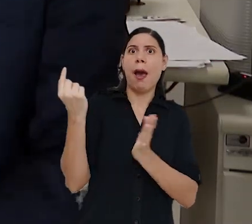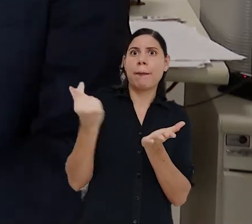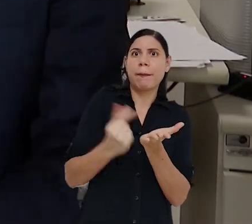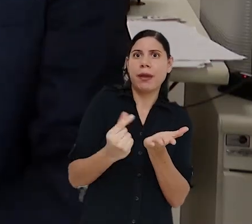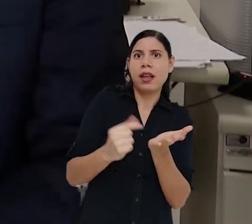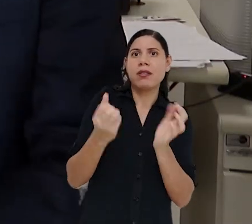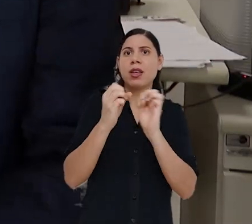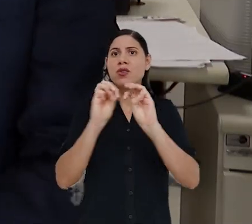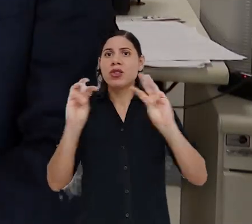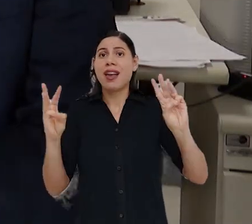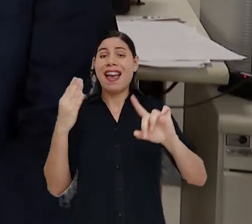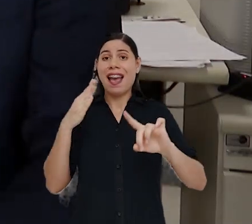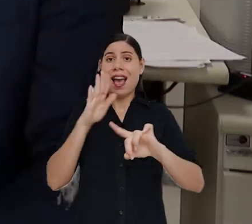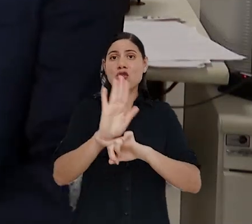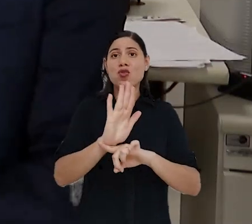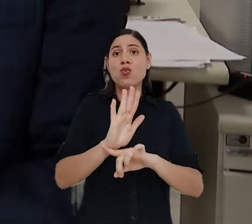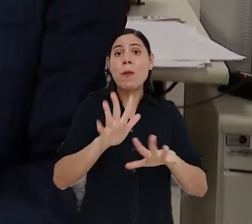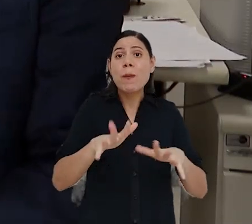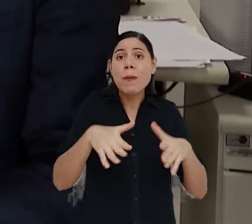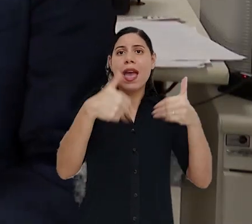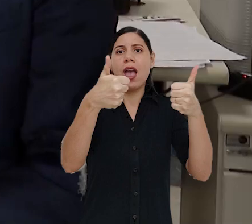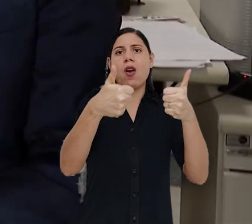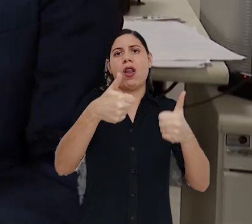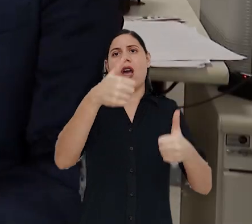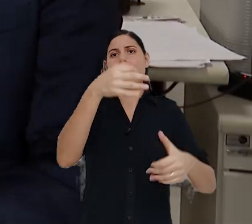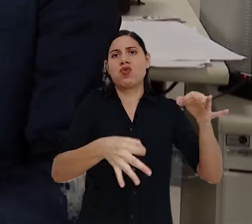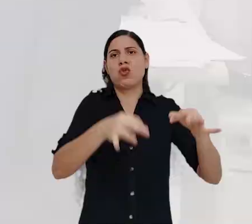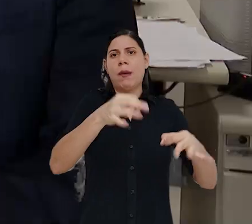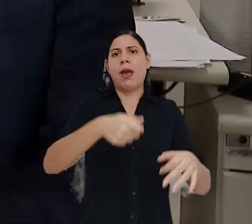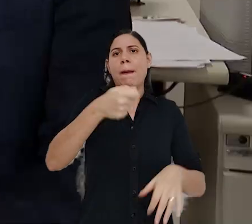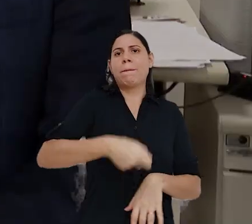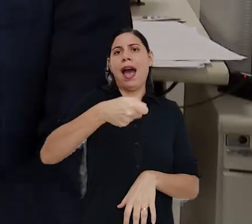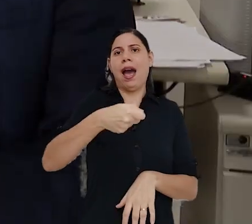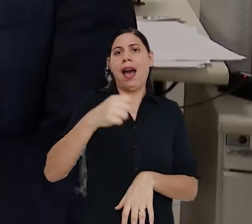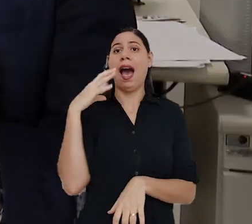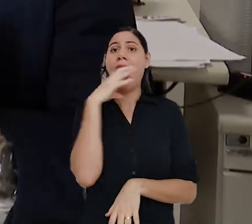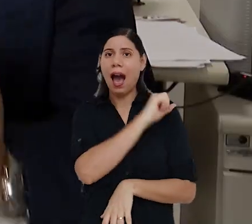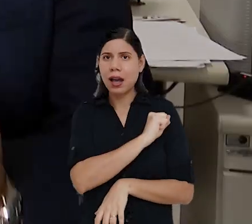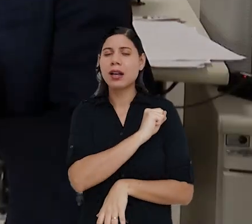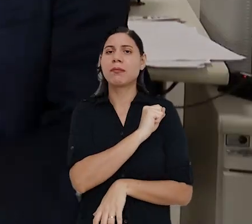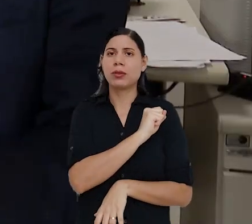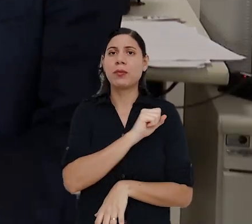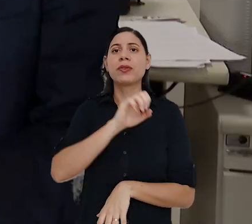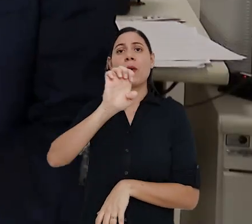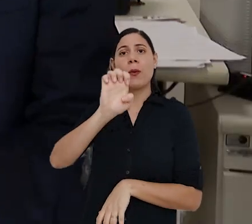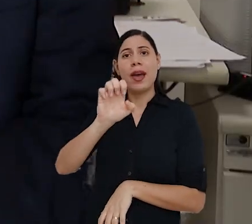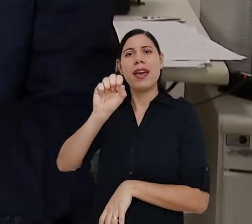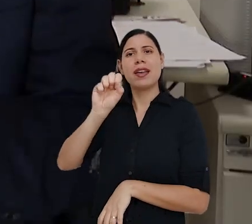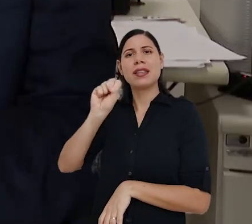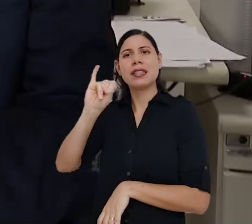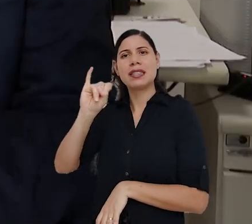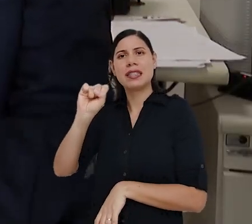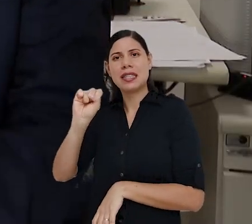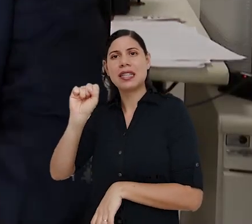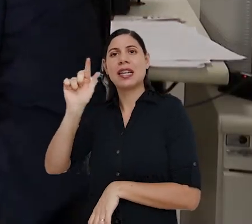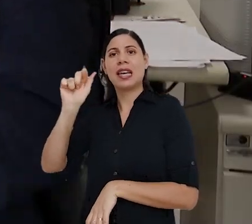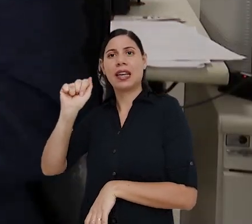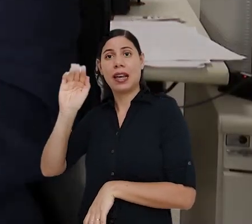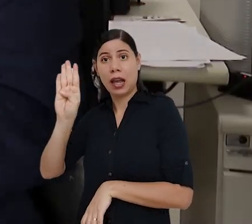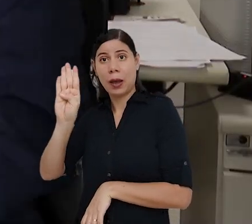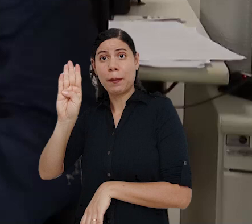ferramentas que agilizem os julgamentos. O ESIS-GAB,